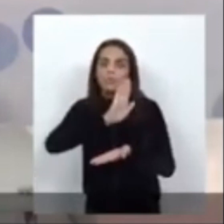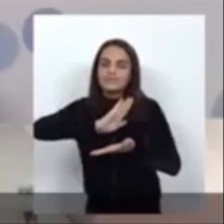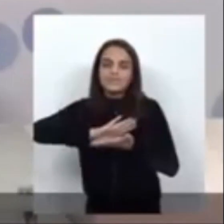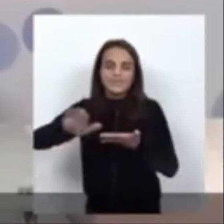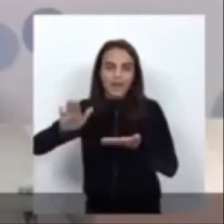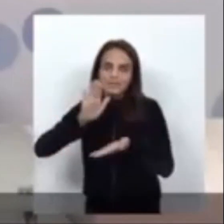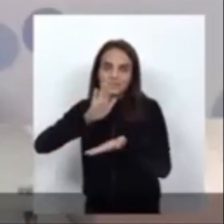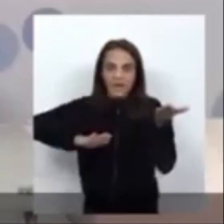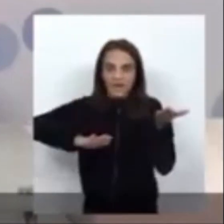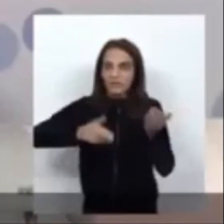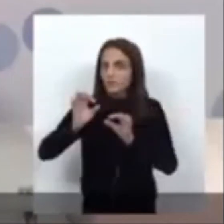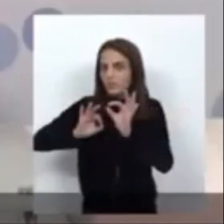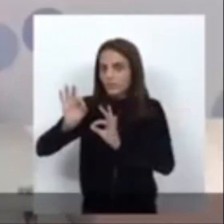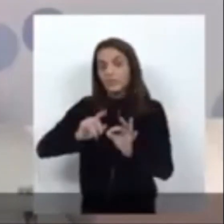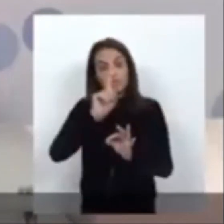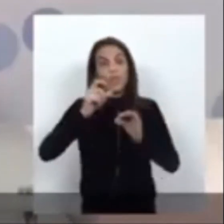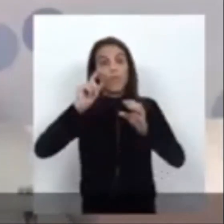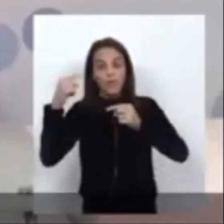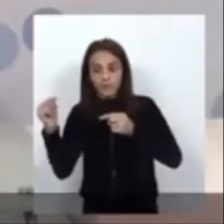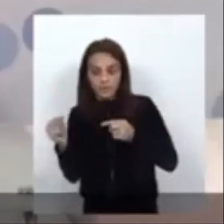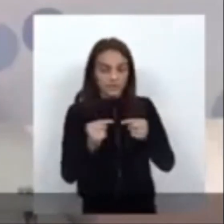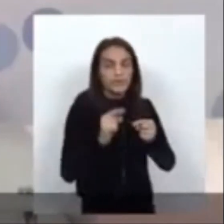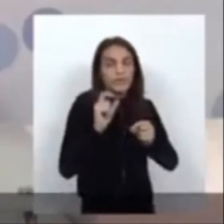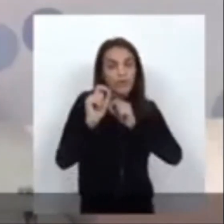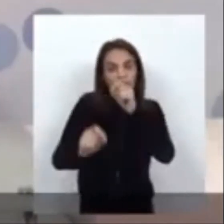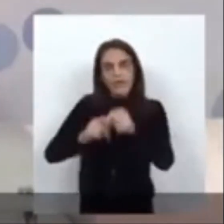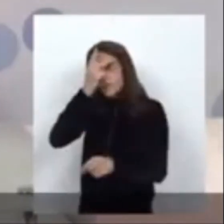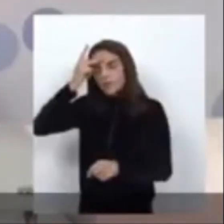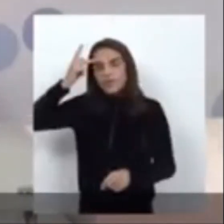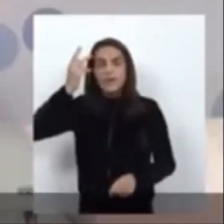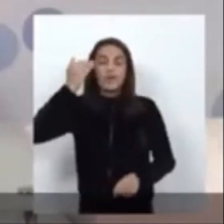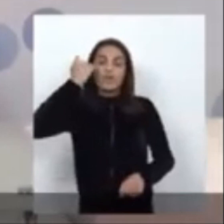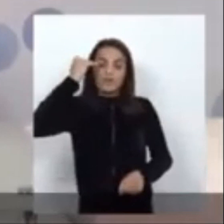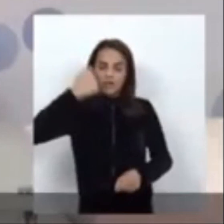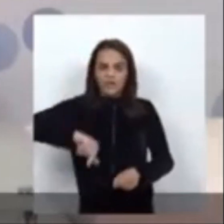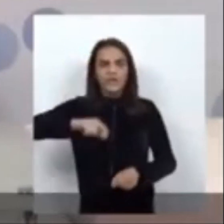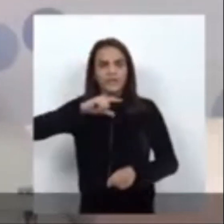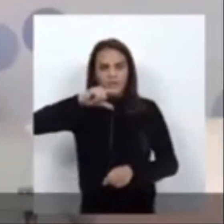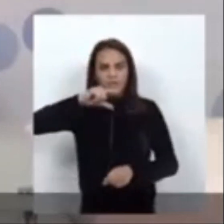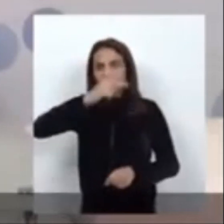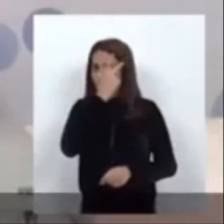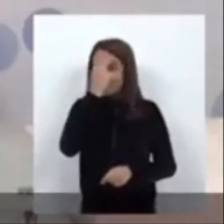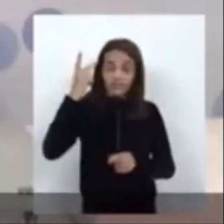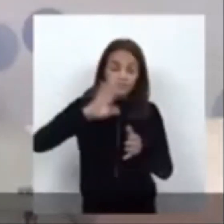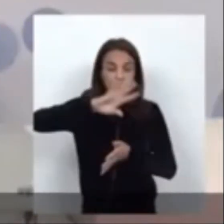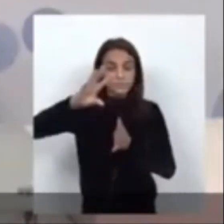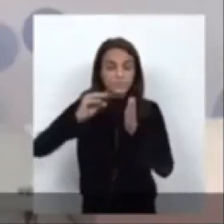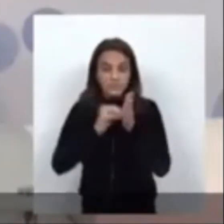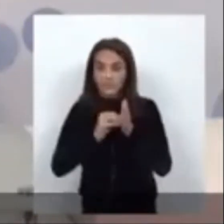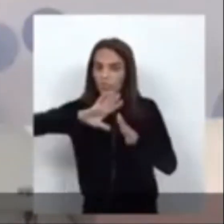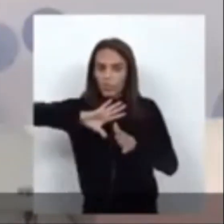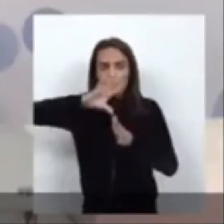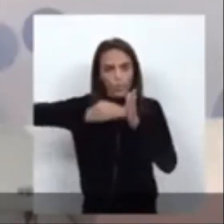né? O objetivo é fazer com que essa pessoa entenda que existem, ou que as pessoas, de um modo geral, logicamente, todos